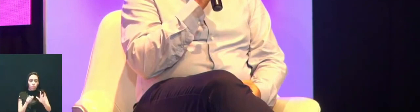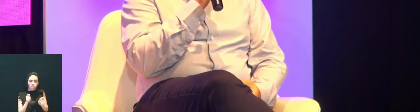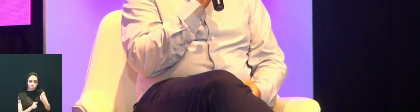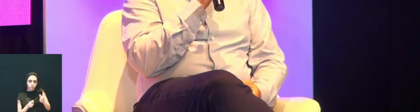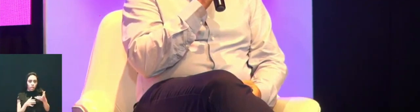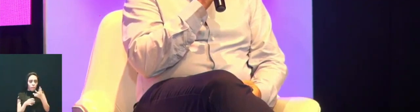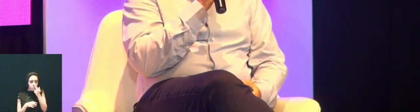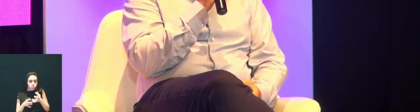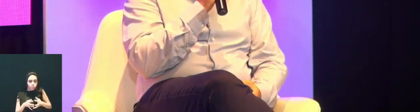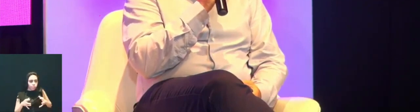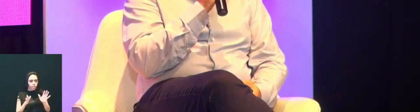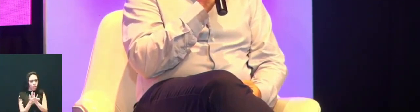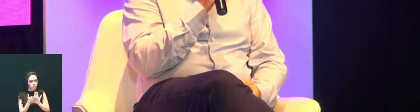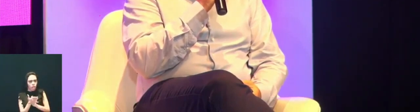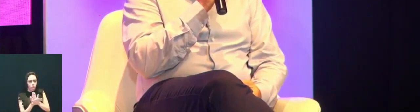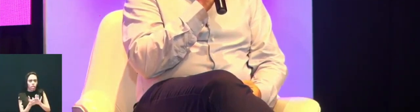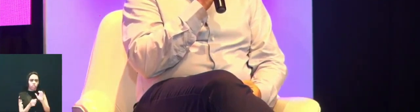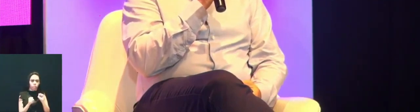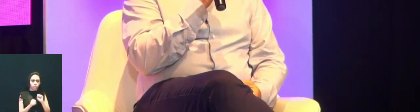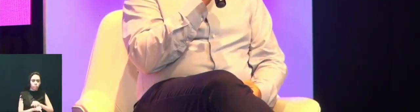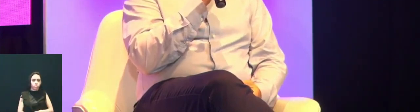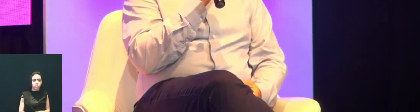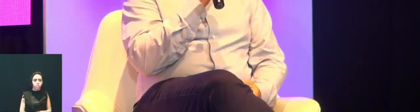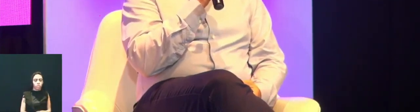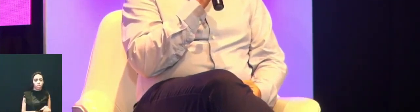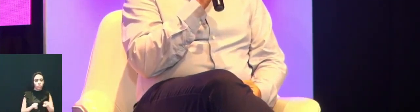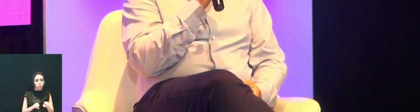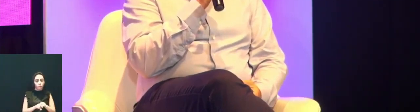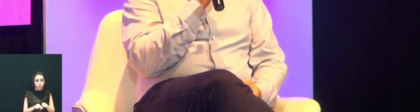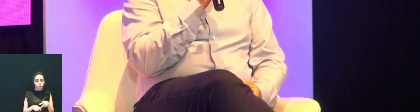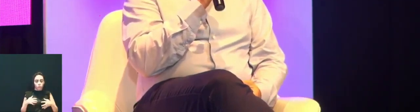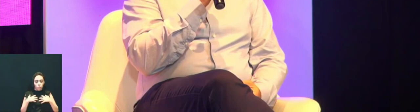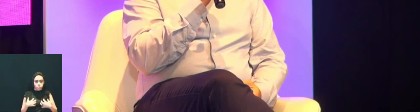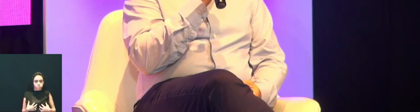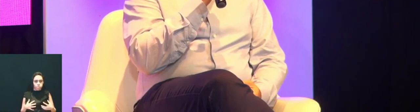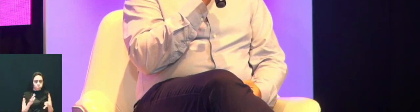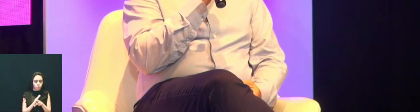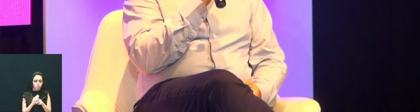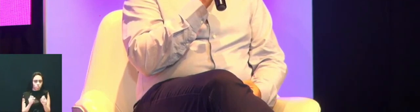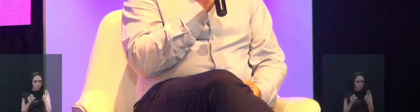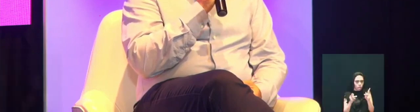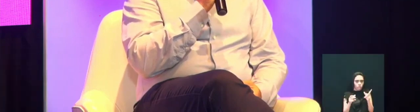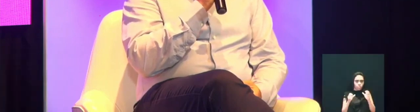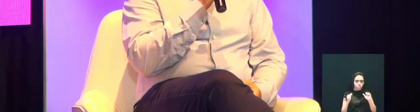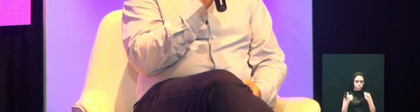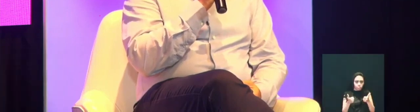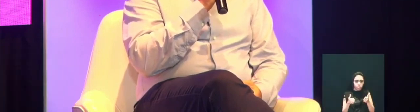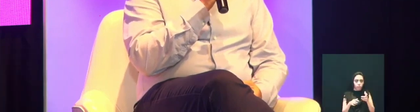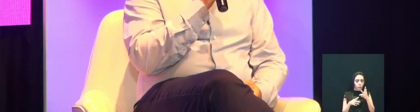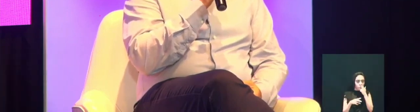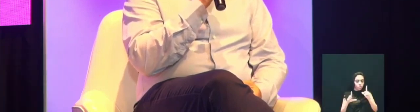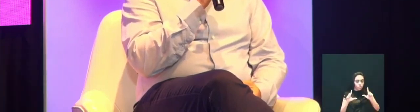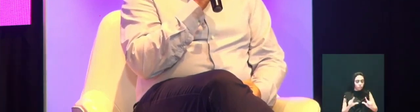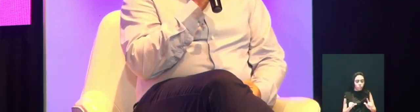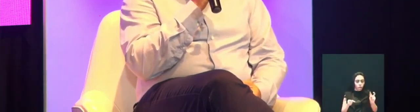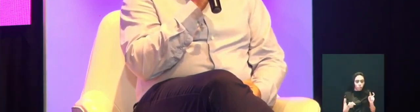não houve nenhum aparecimento de uma nova metástase, se os marcadores tumorais eles estão estáveis, diminuíram e